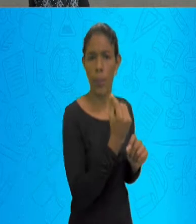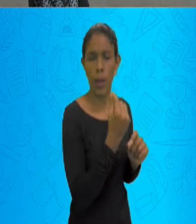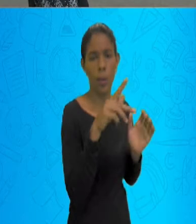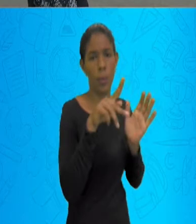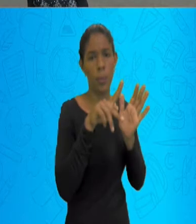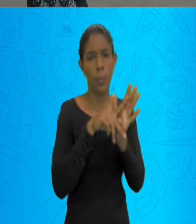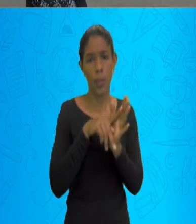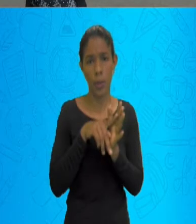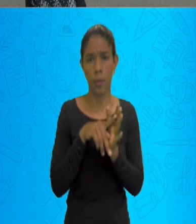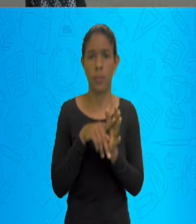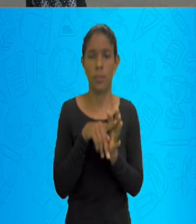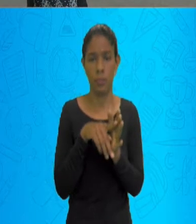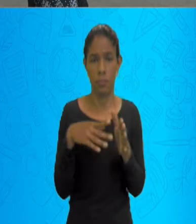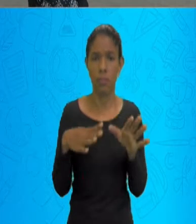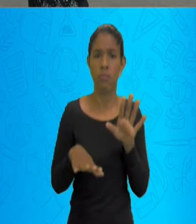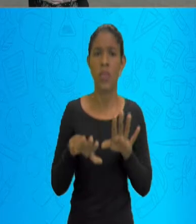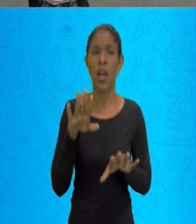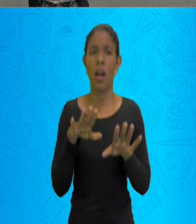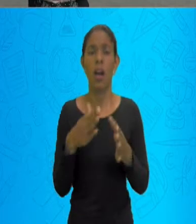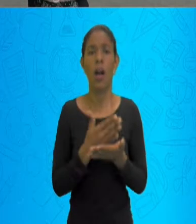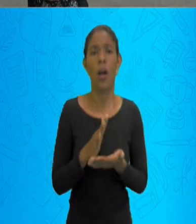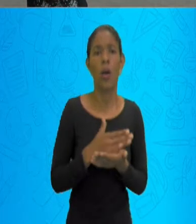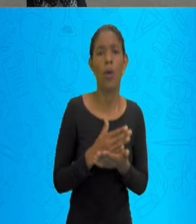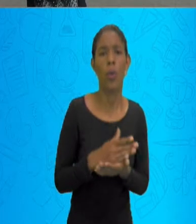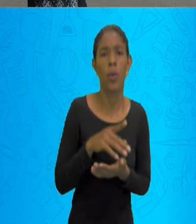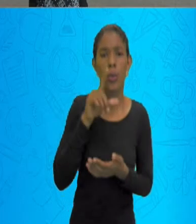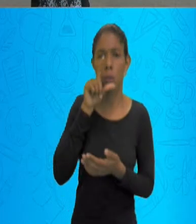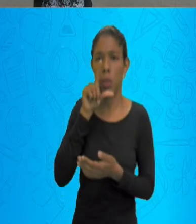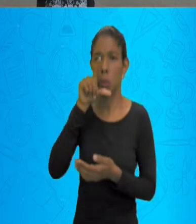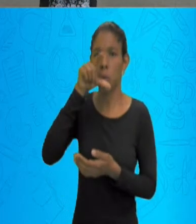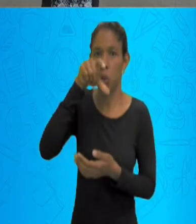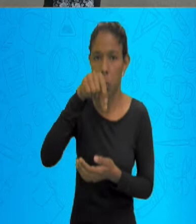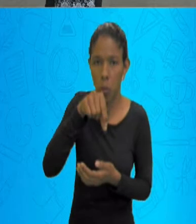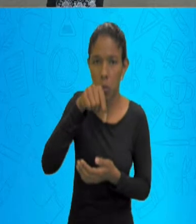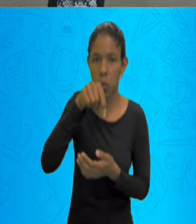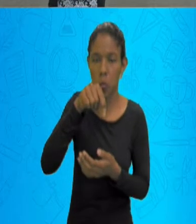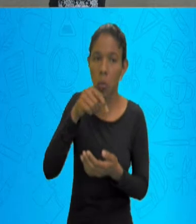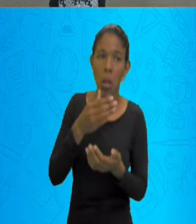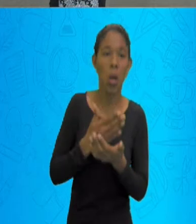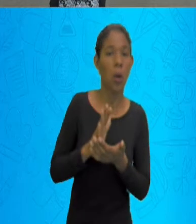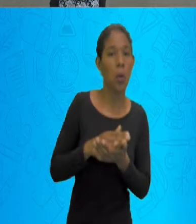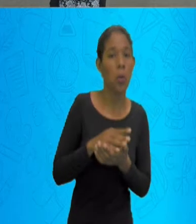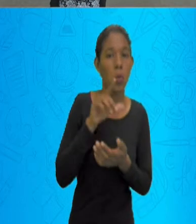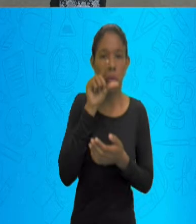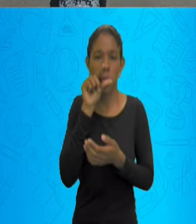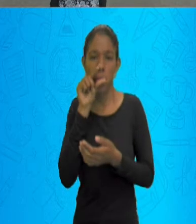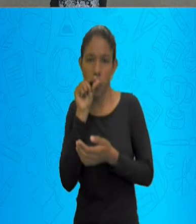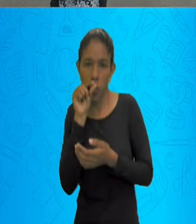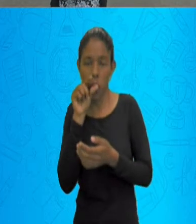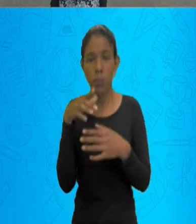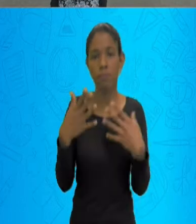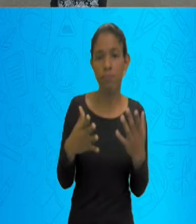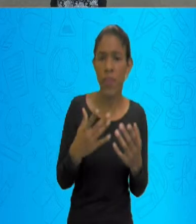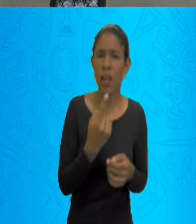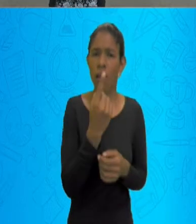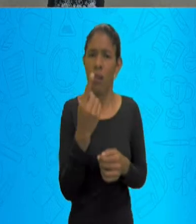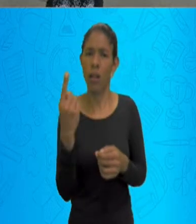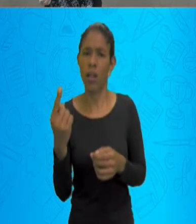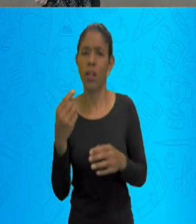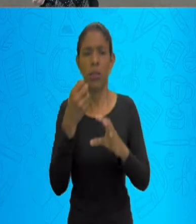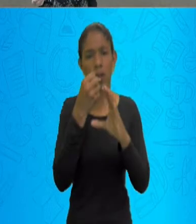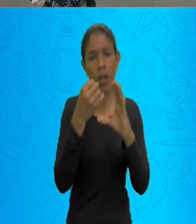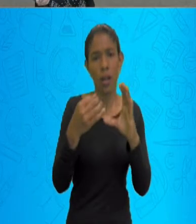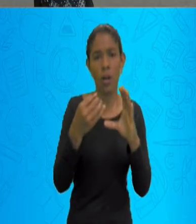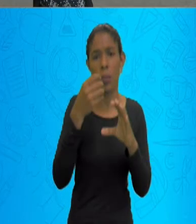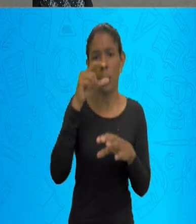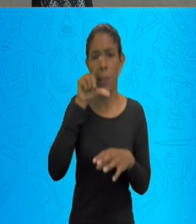bico do mesmo tamanho, com a mesma forma? Porque nós temos pássaros que se alimentam de diferentes